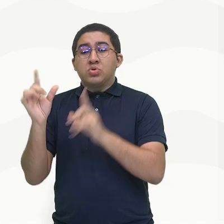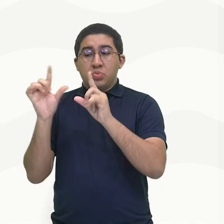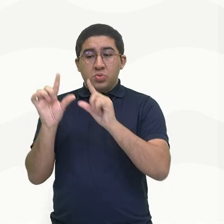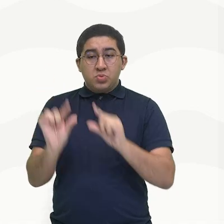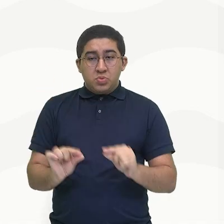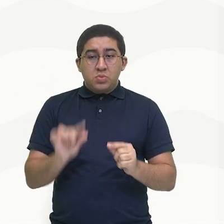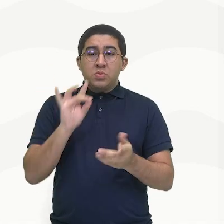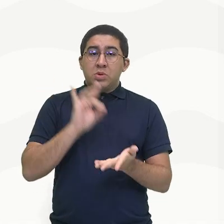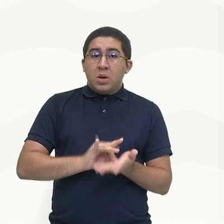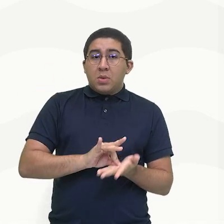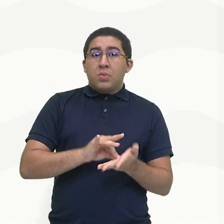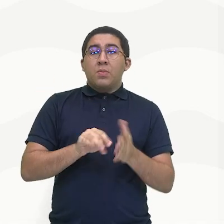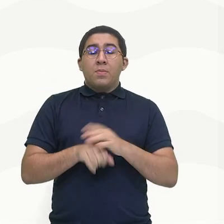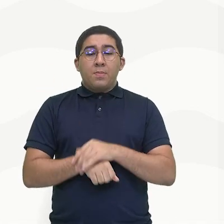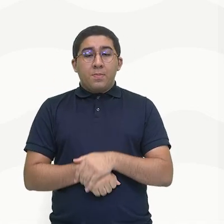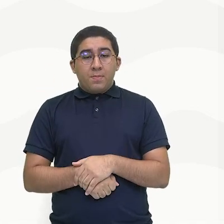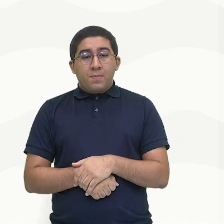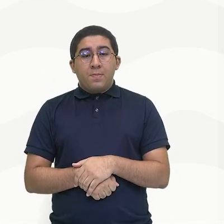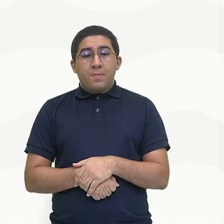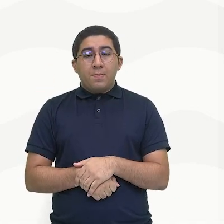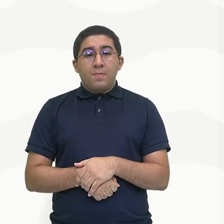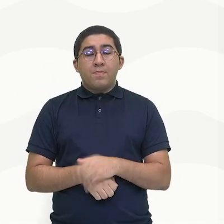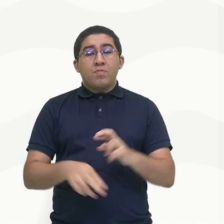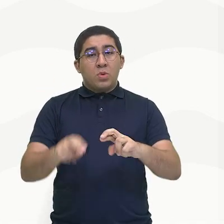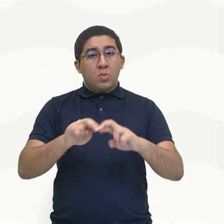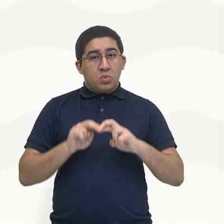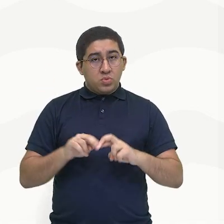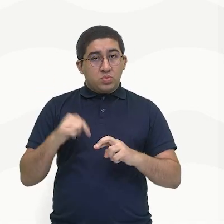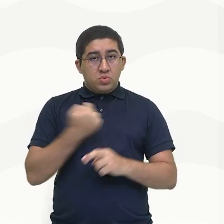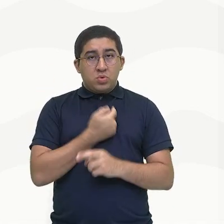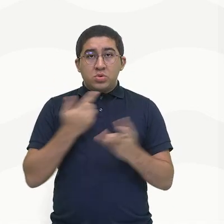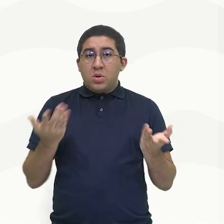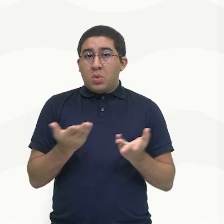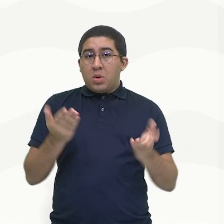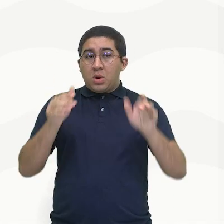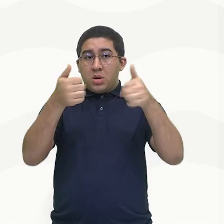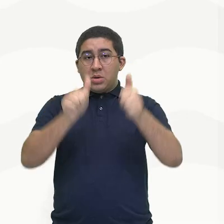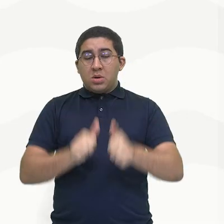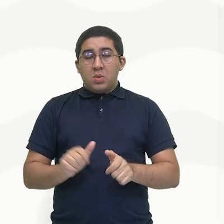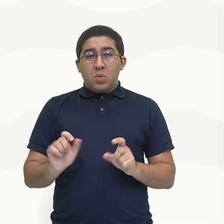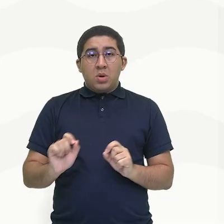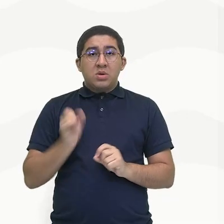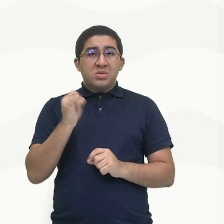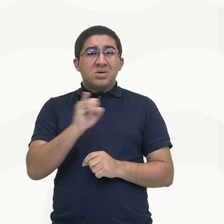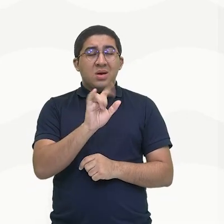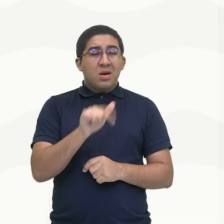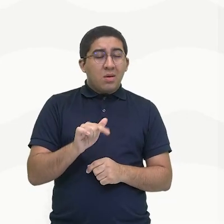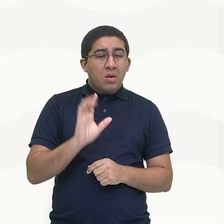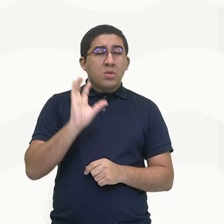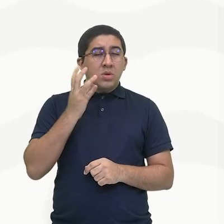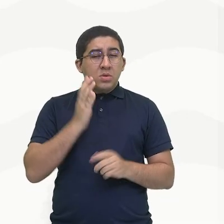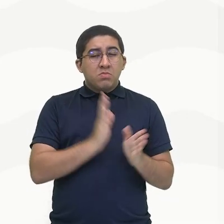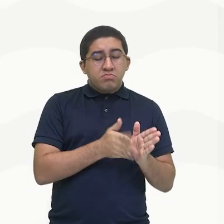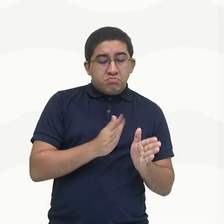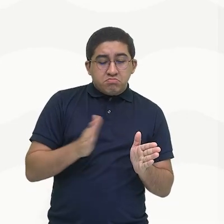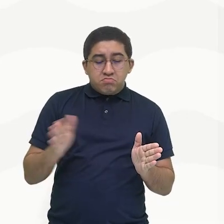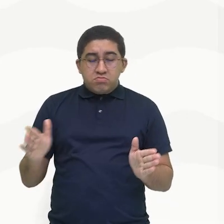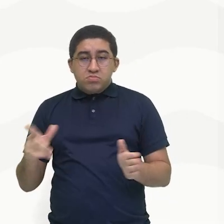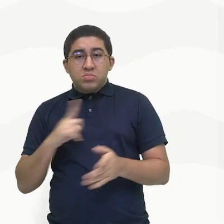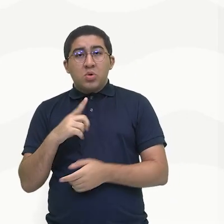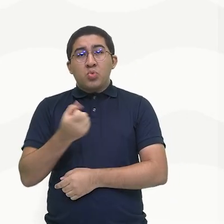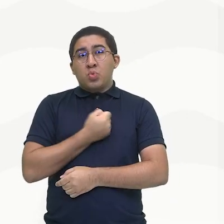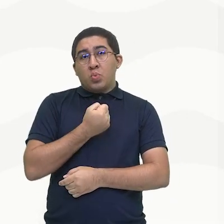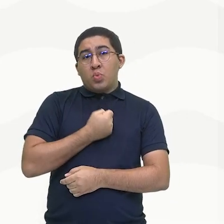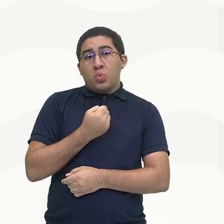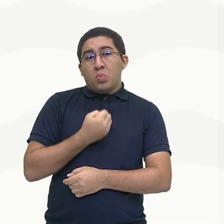tá certo? Por isso que a gente está analisando ali, caso a caso. Um valor